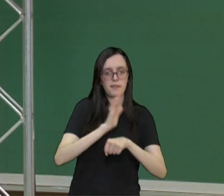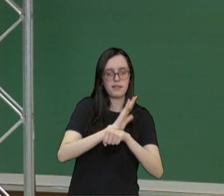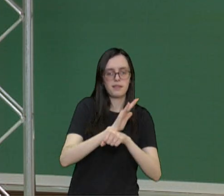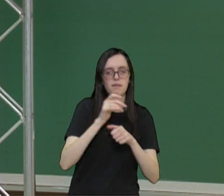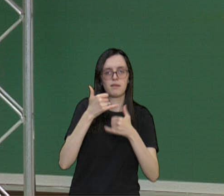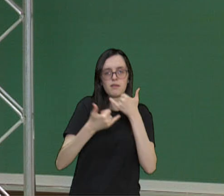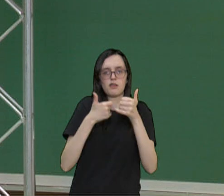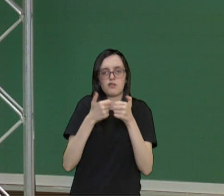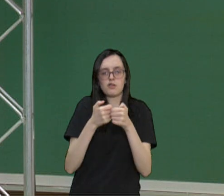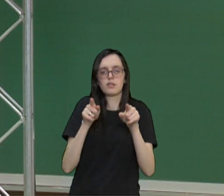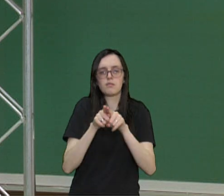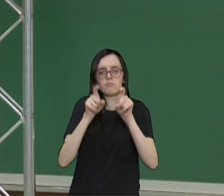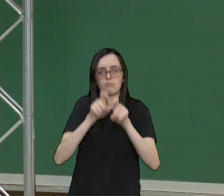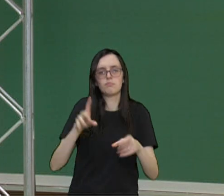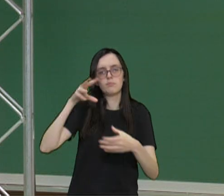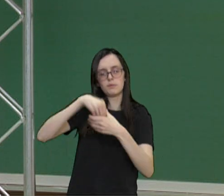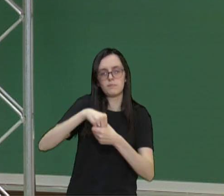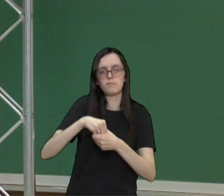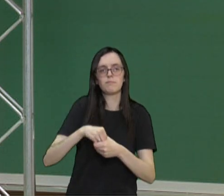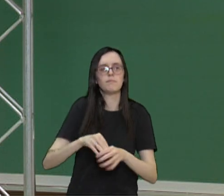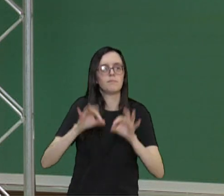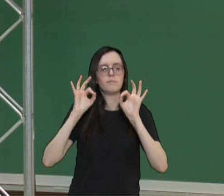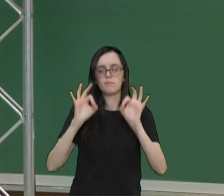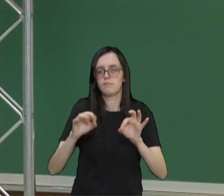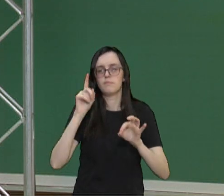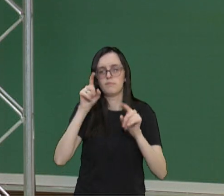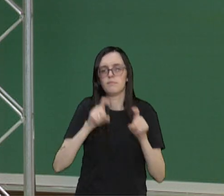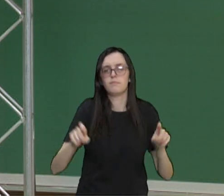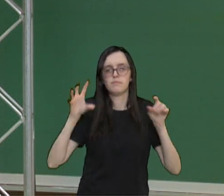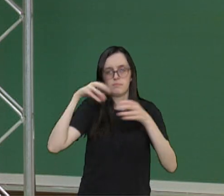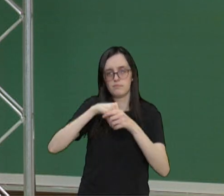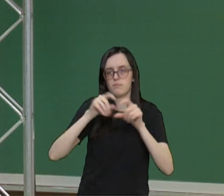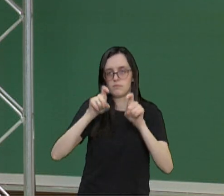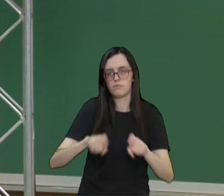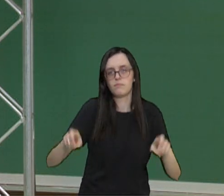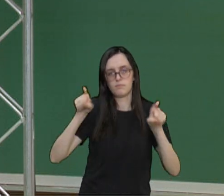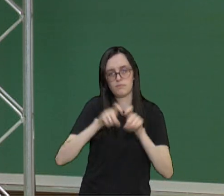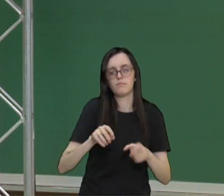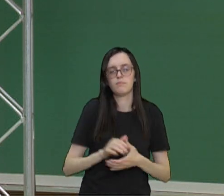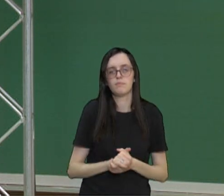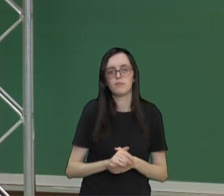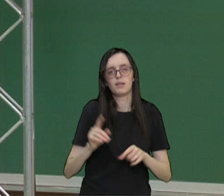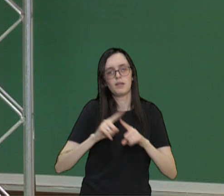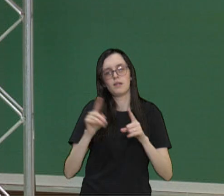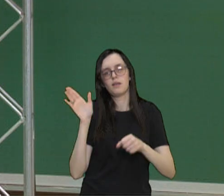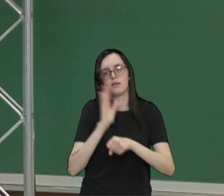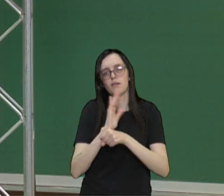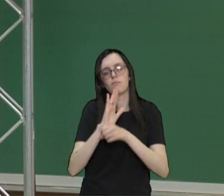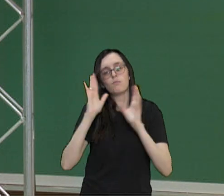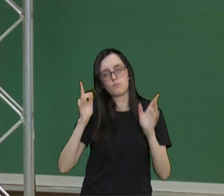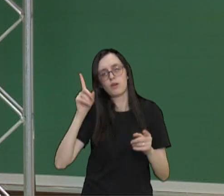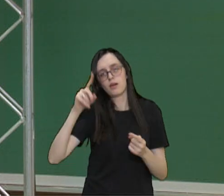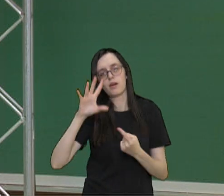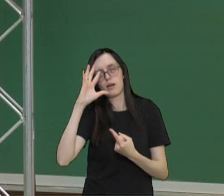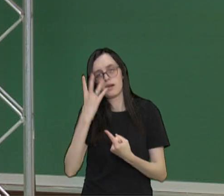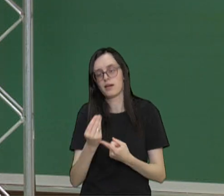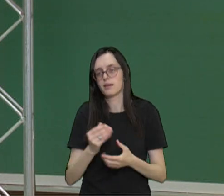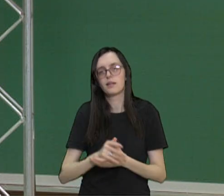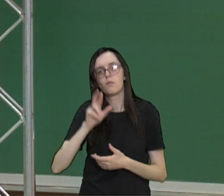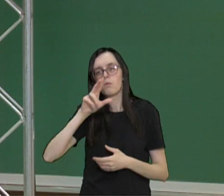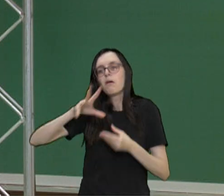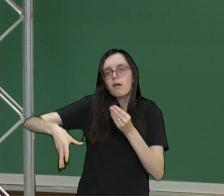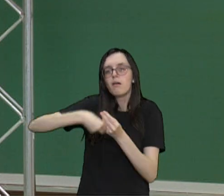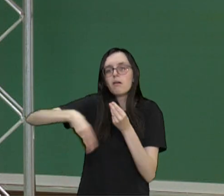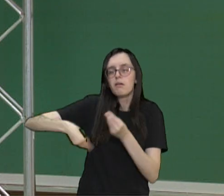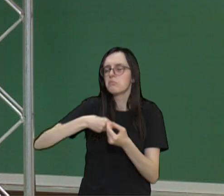Games e cyberarte, sem dúvida, arte digital, games. Mas o cinema ele já era uma arte. Ele não foi incorporado